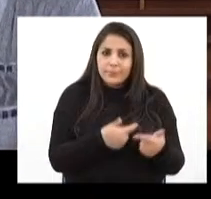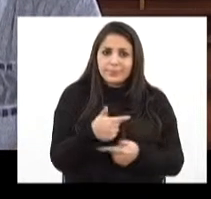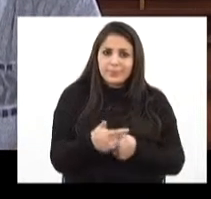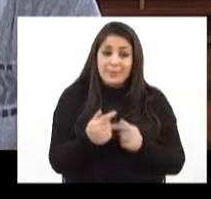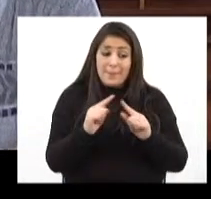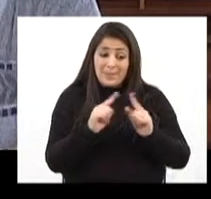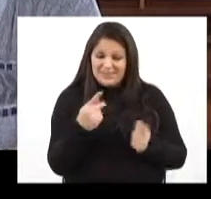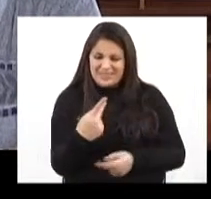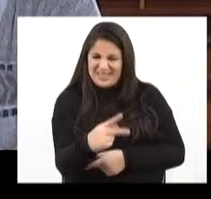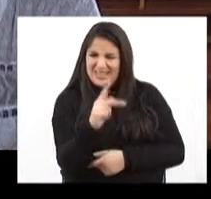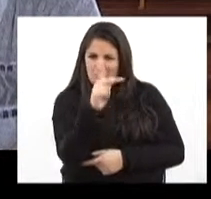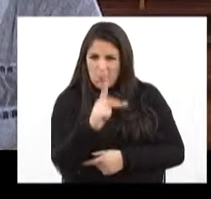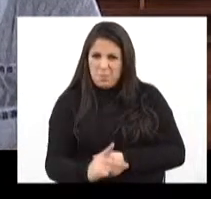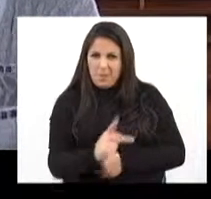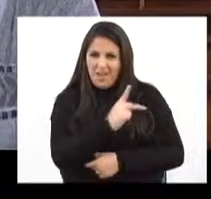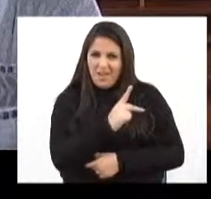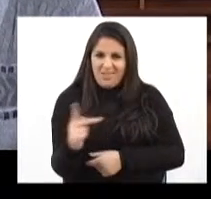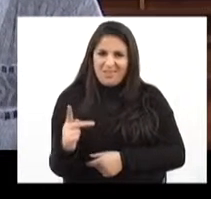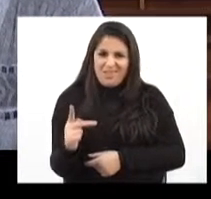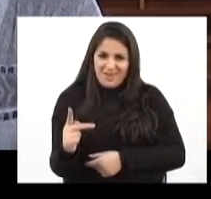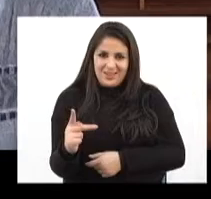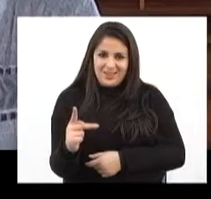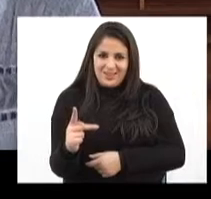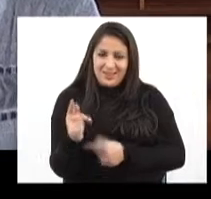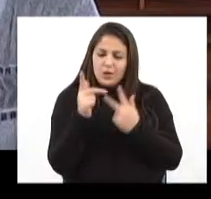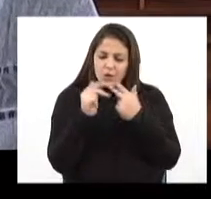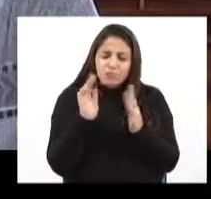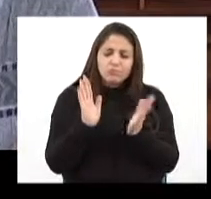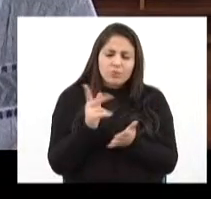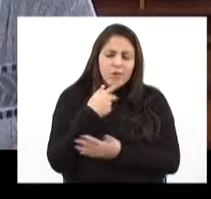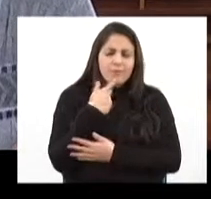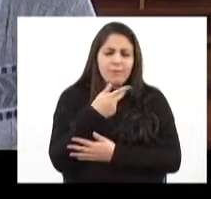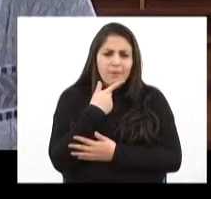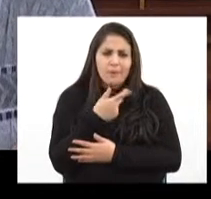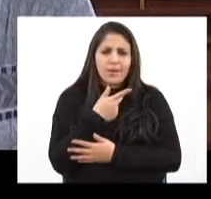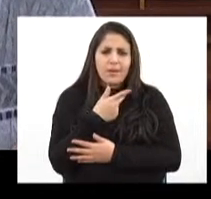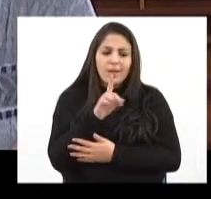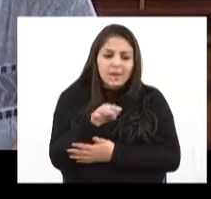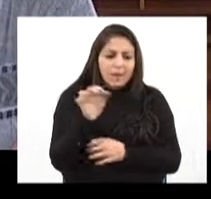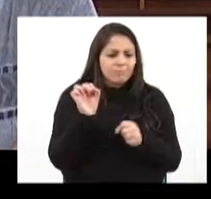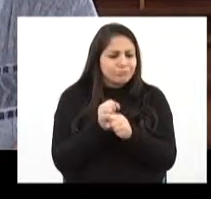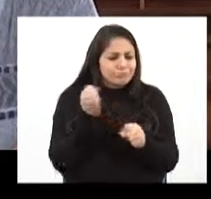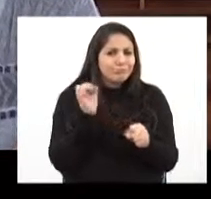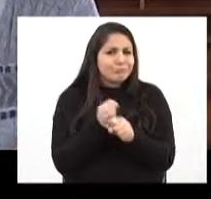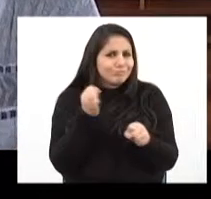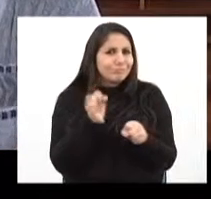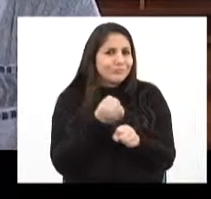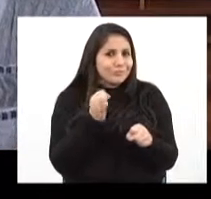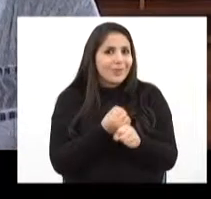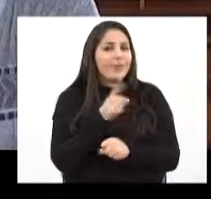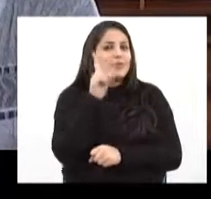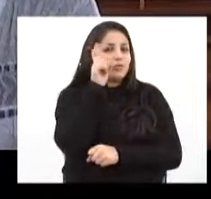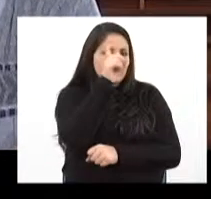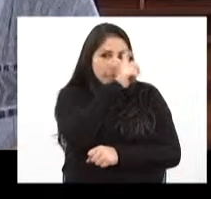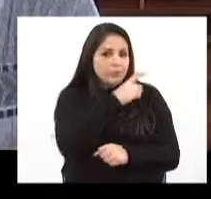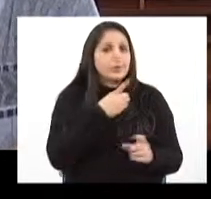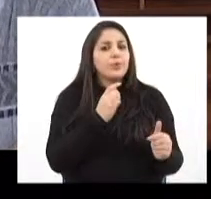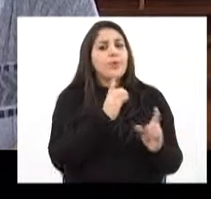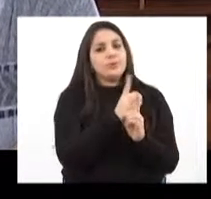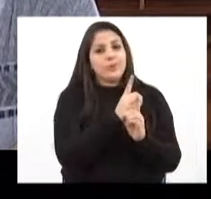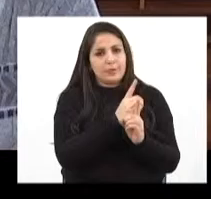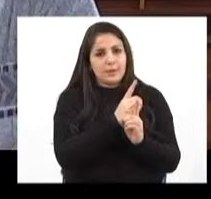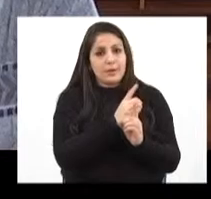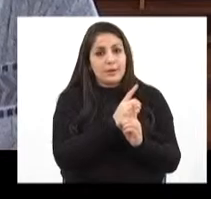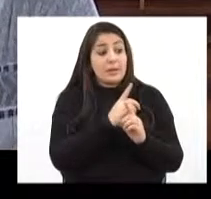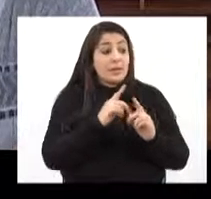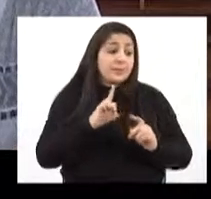ele era um padre daqueles, como eu já falei aqui na nossa paróquia, ele era um padre construtor, o que hoje é muito difícil. Um padre vem